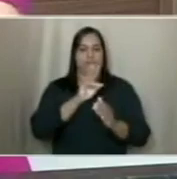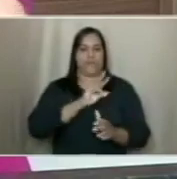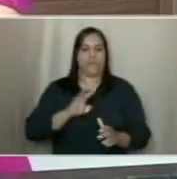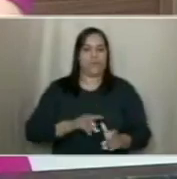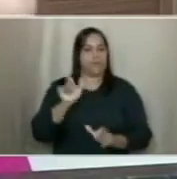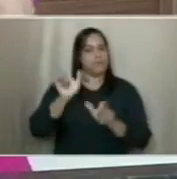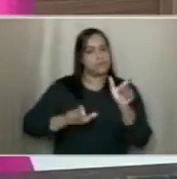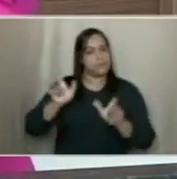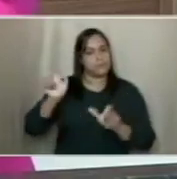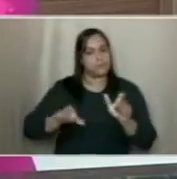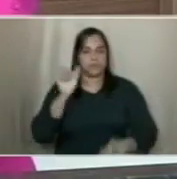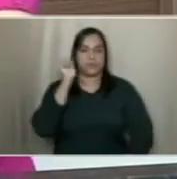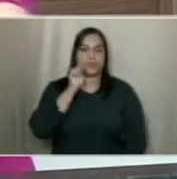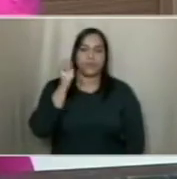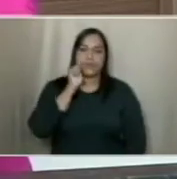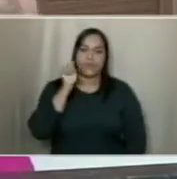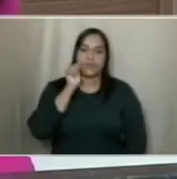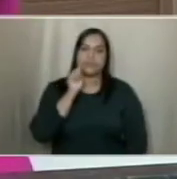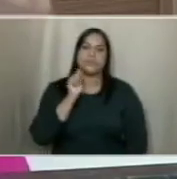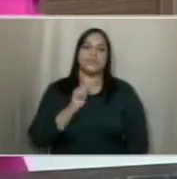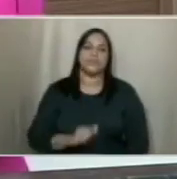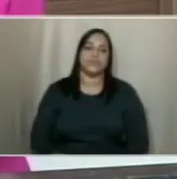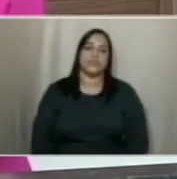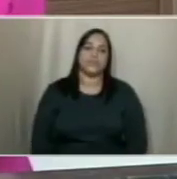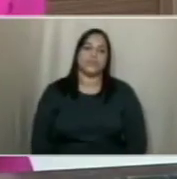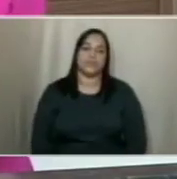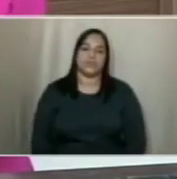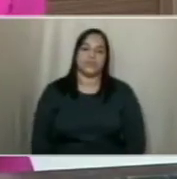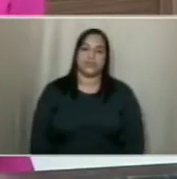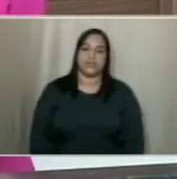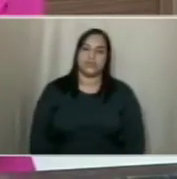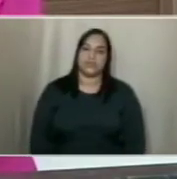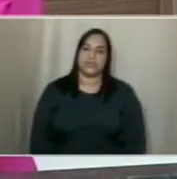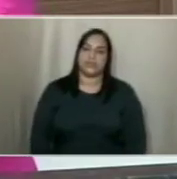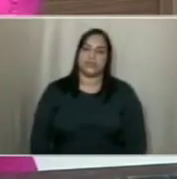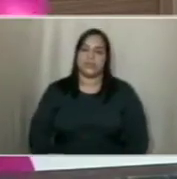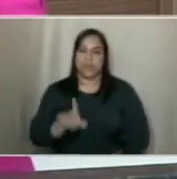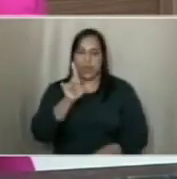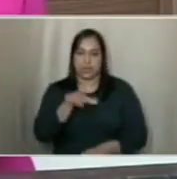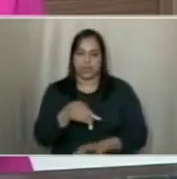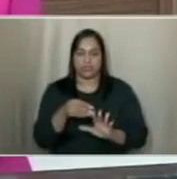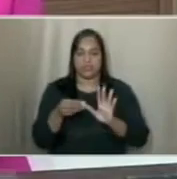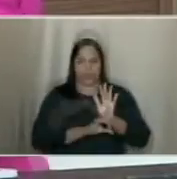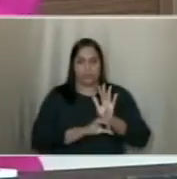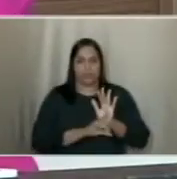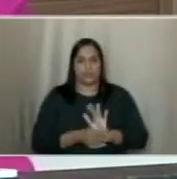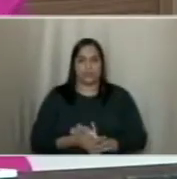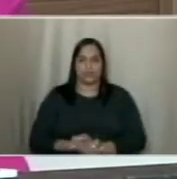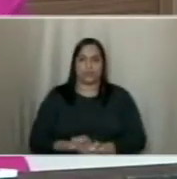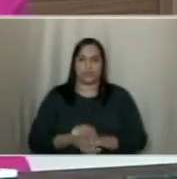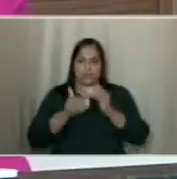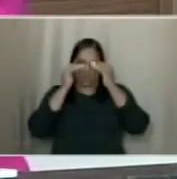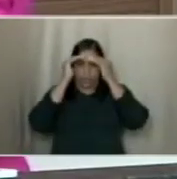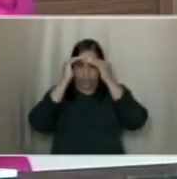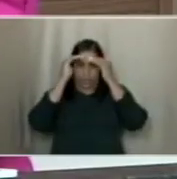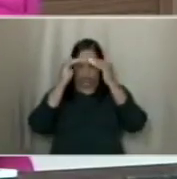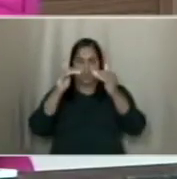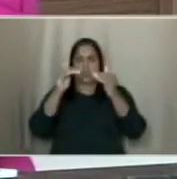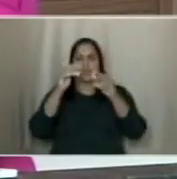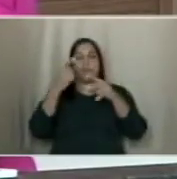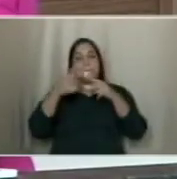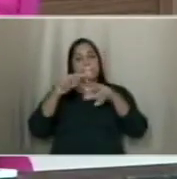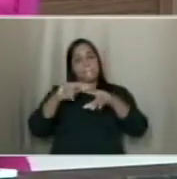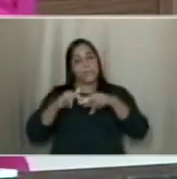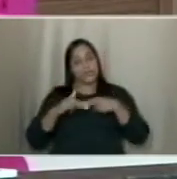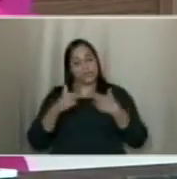a uma mulher em qualquer um que aqui estejam Isso é antidemocrático respeito e é por